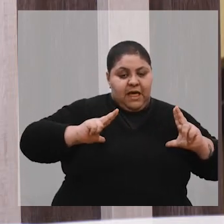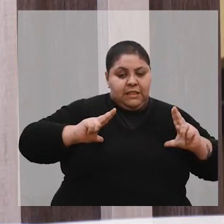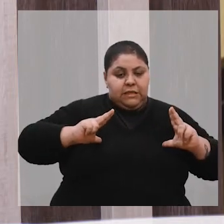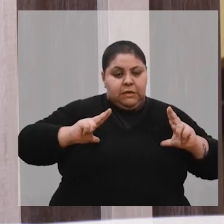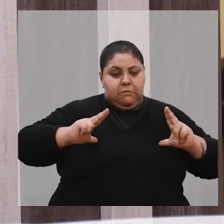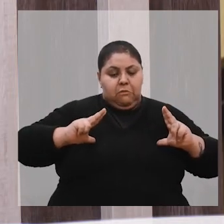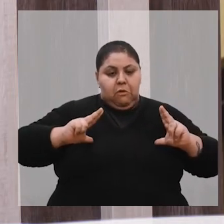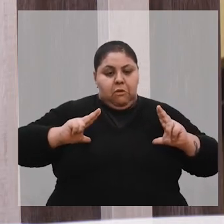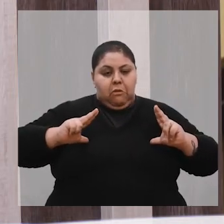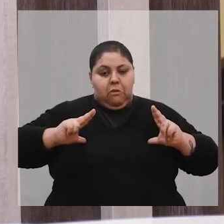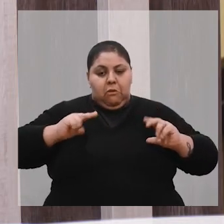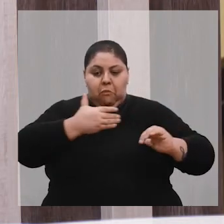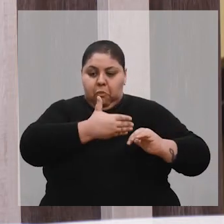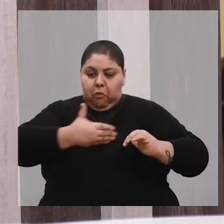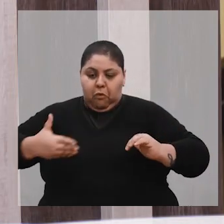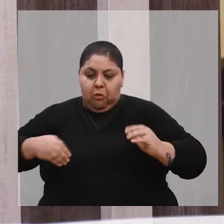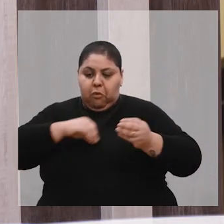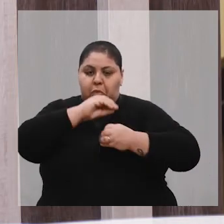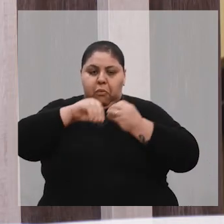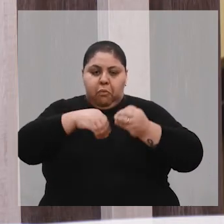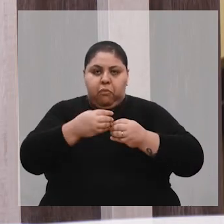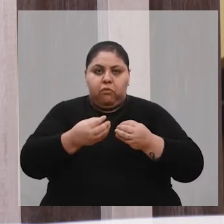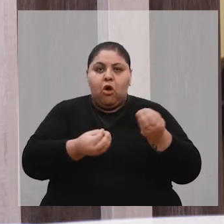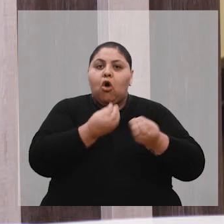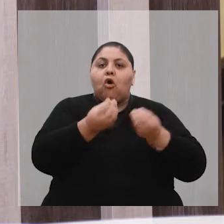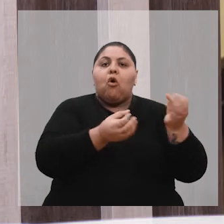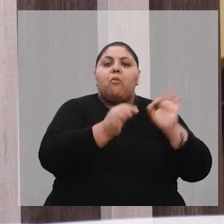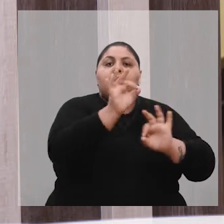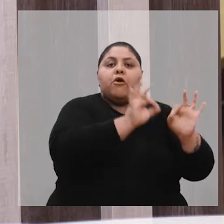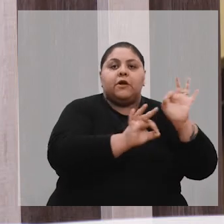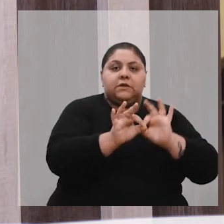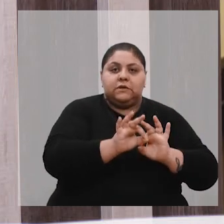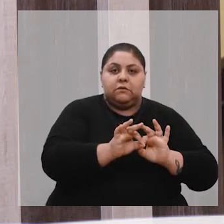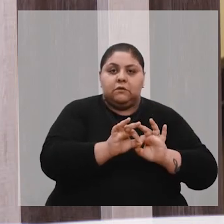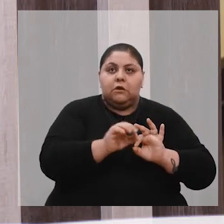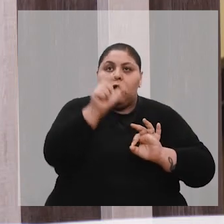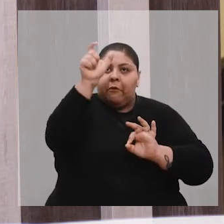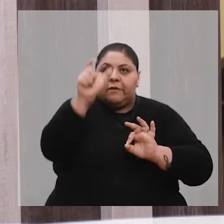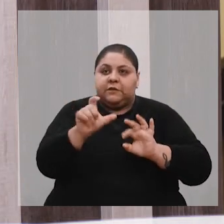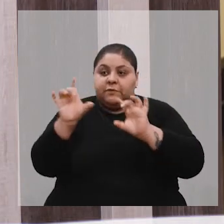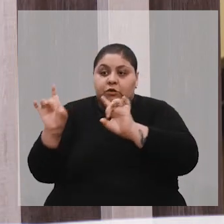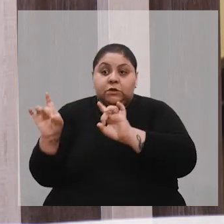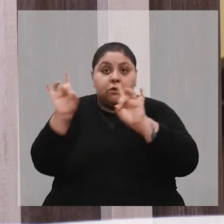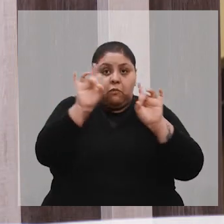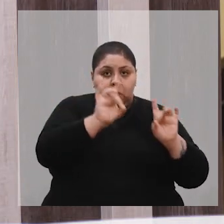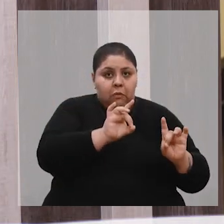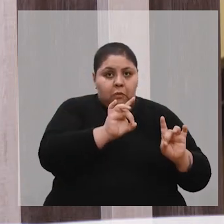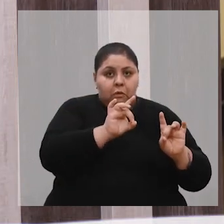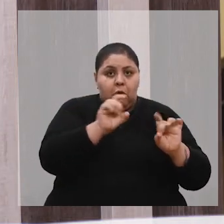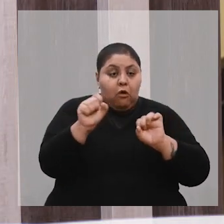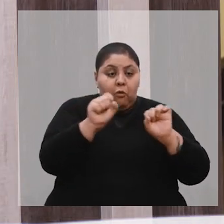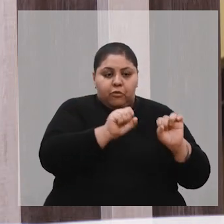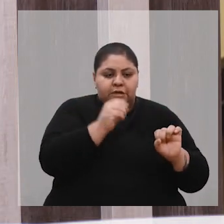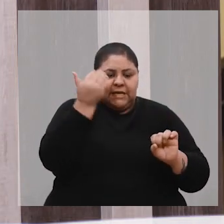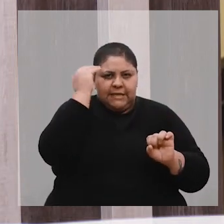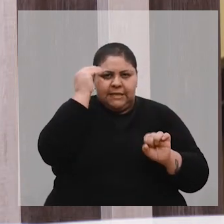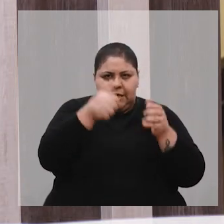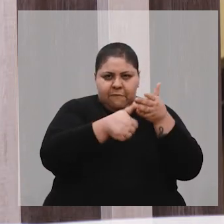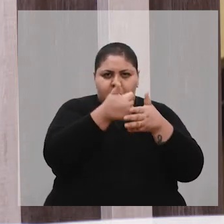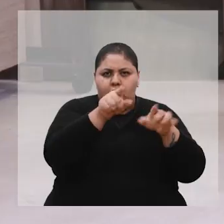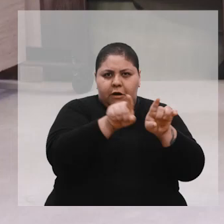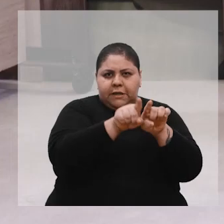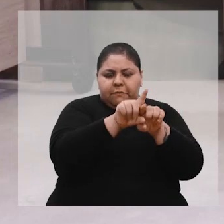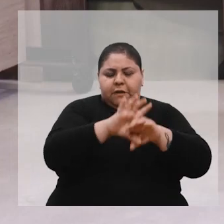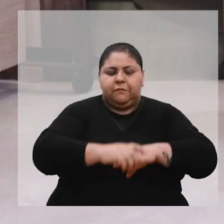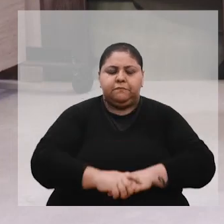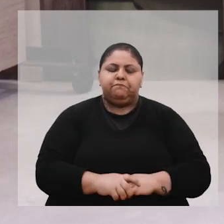público-privada? Quais serão os moldes dessa parceria, até para quem está nos acompanhando agora e que não pôde tomar contato com o projeto